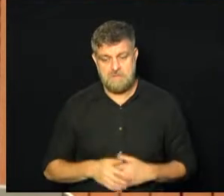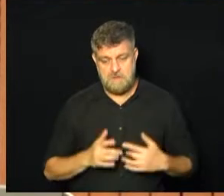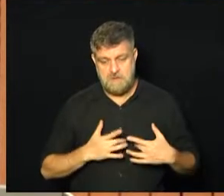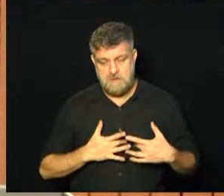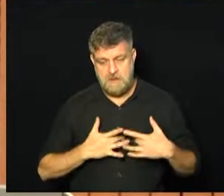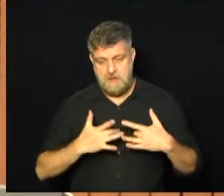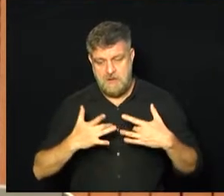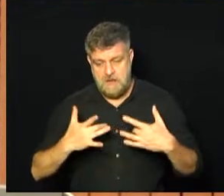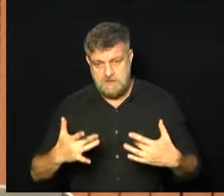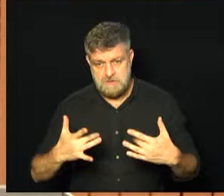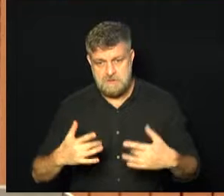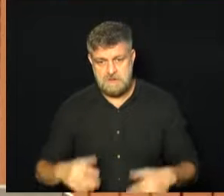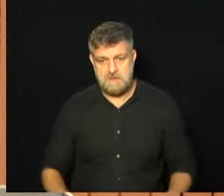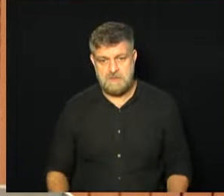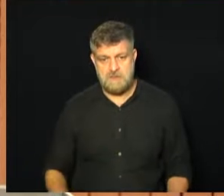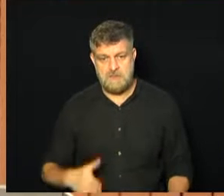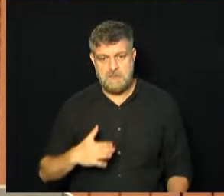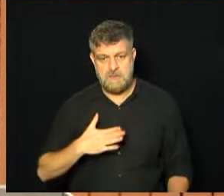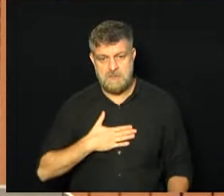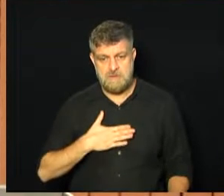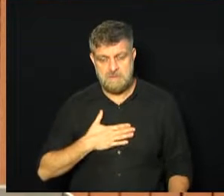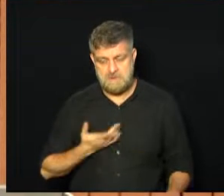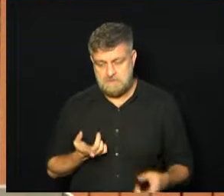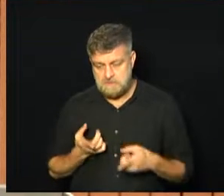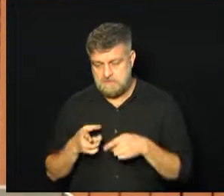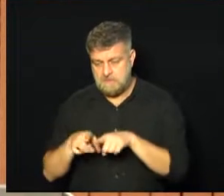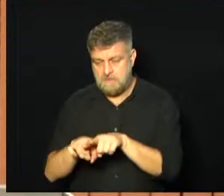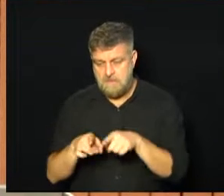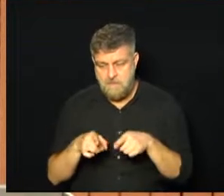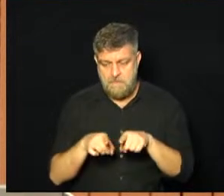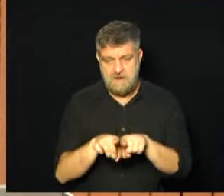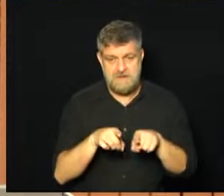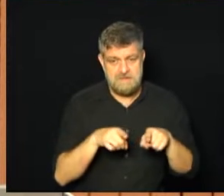meus parceiros, todos,